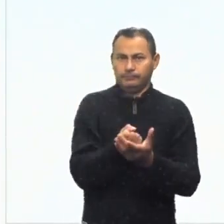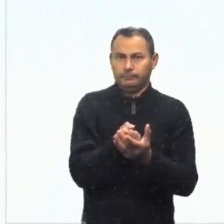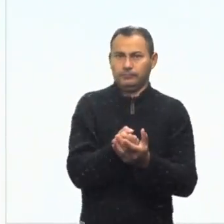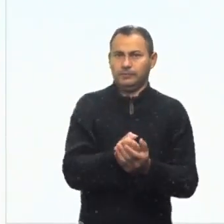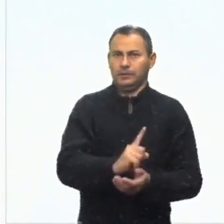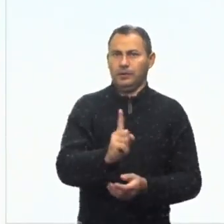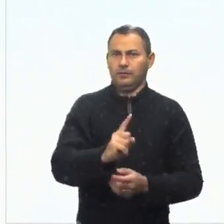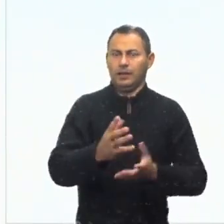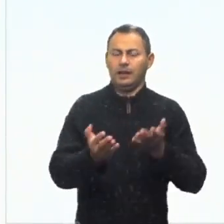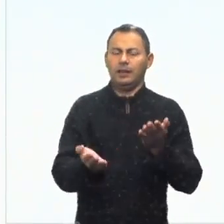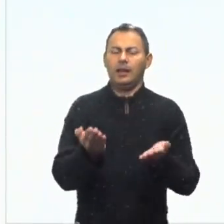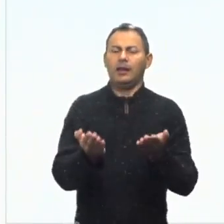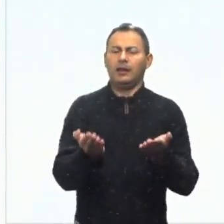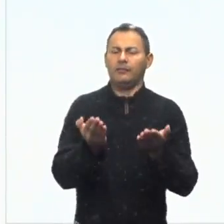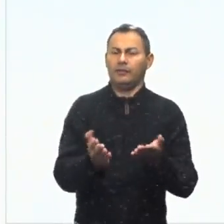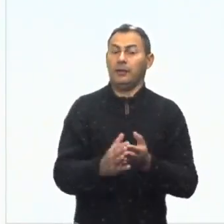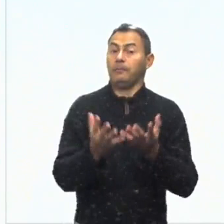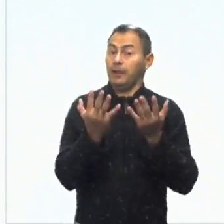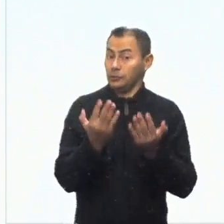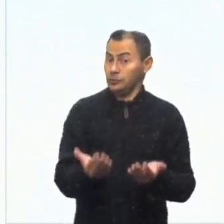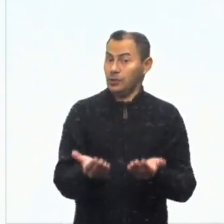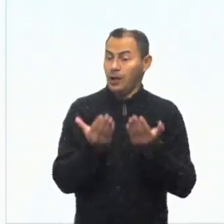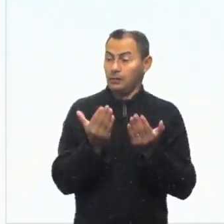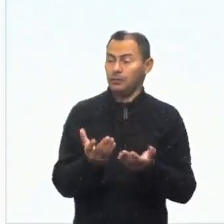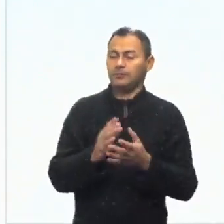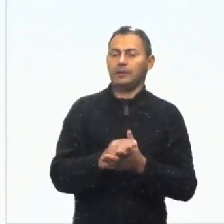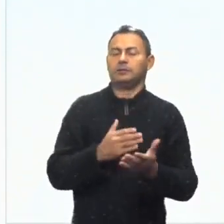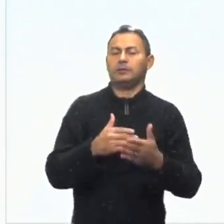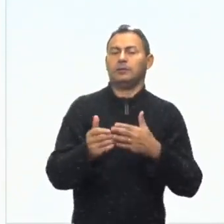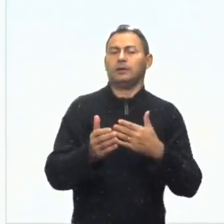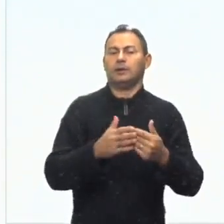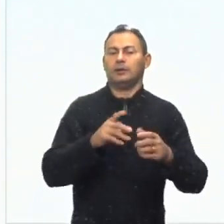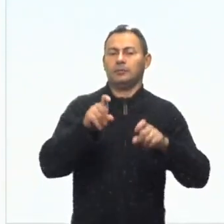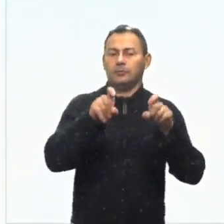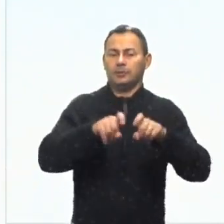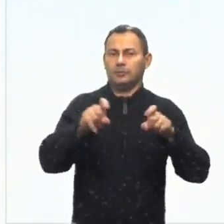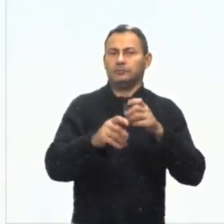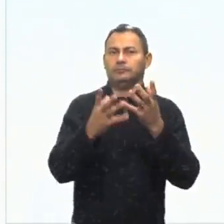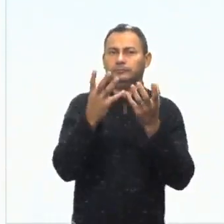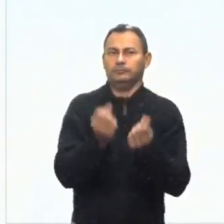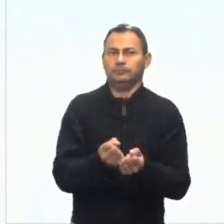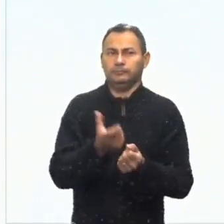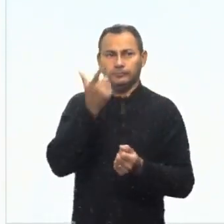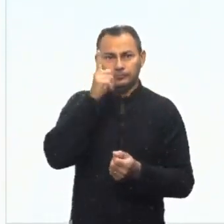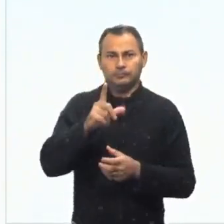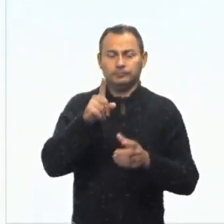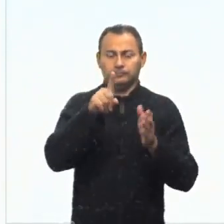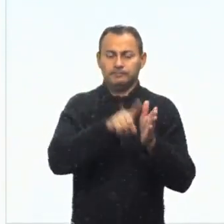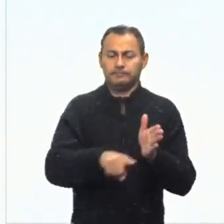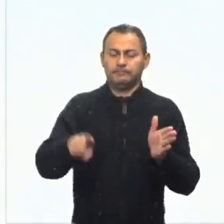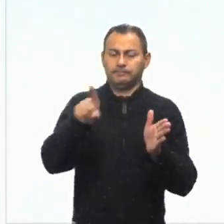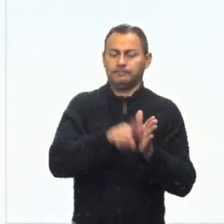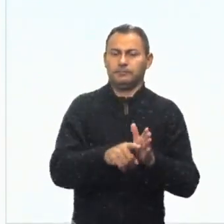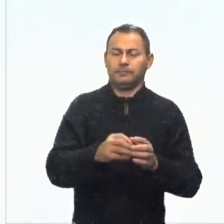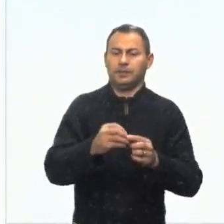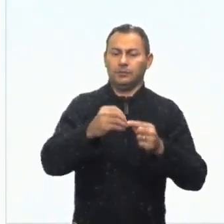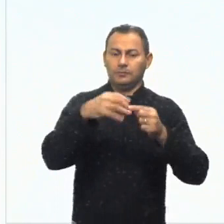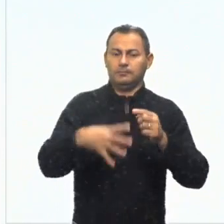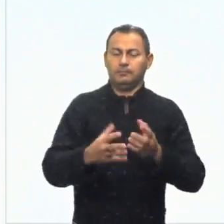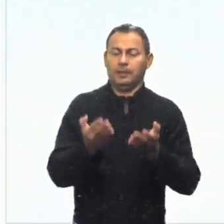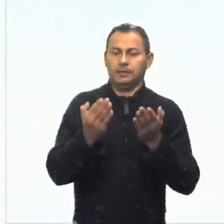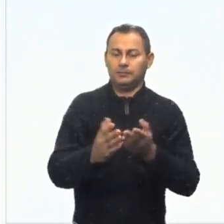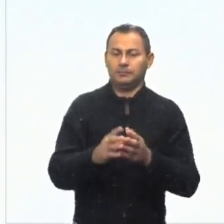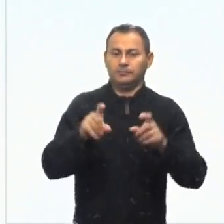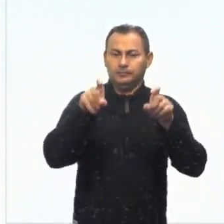um software que não é muito leve, mas você vai instalar qualquer computador básico, já dá conta de rodar. Ele não é um software pesado em